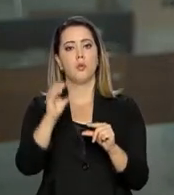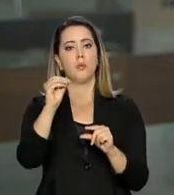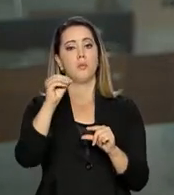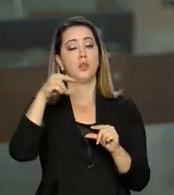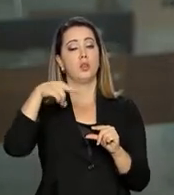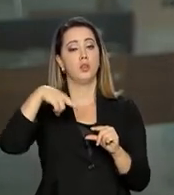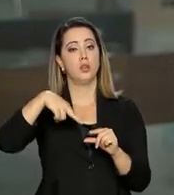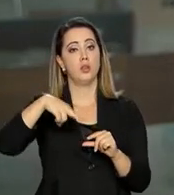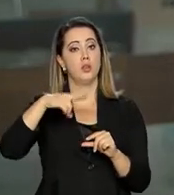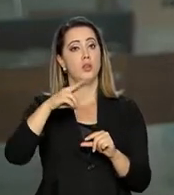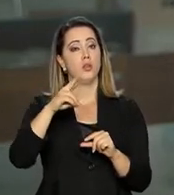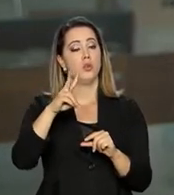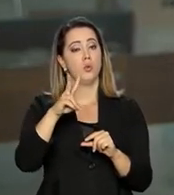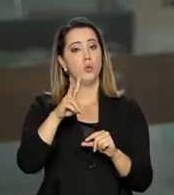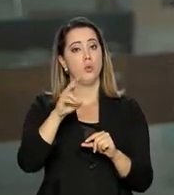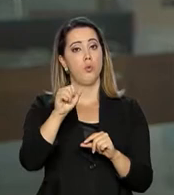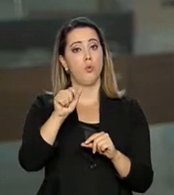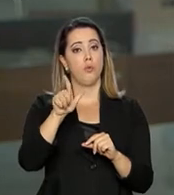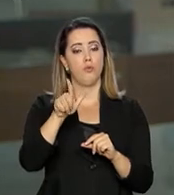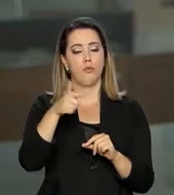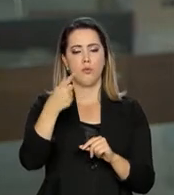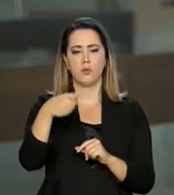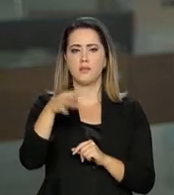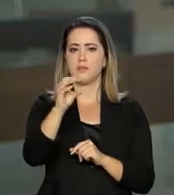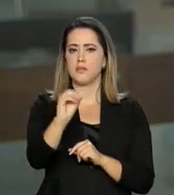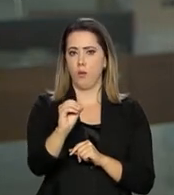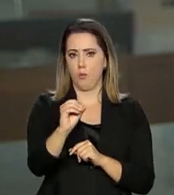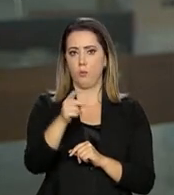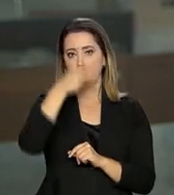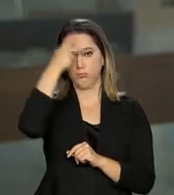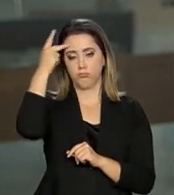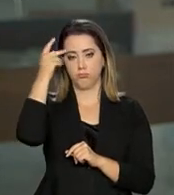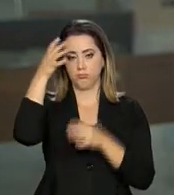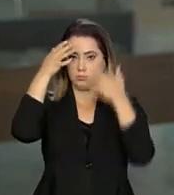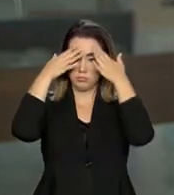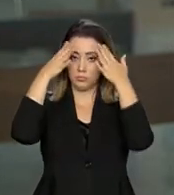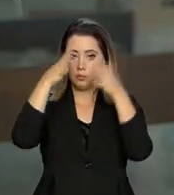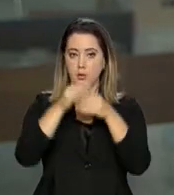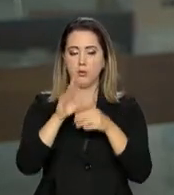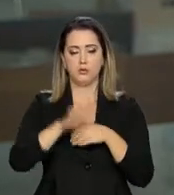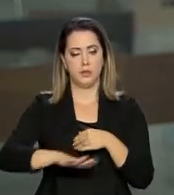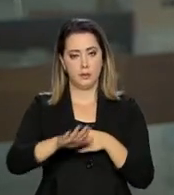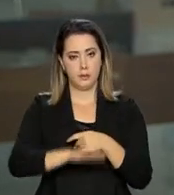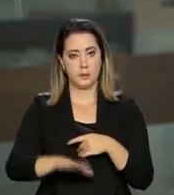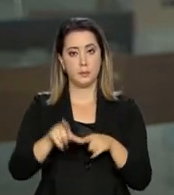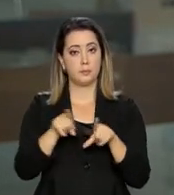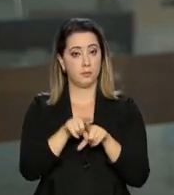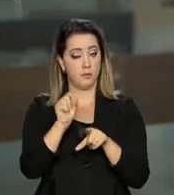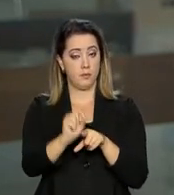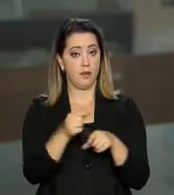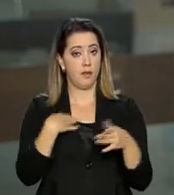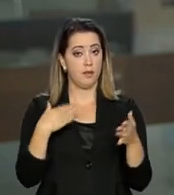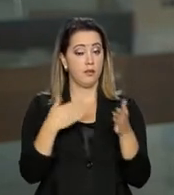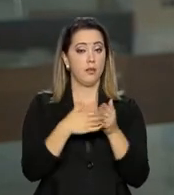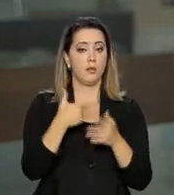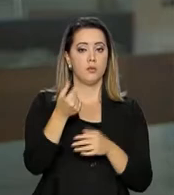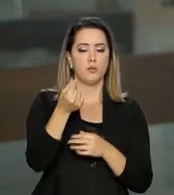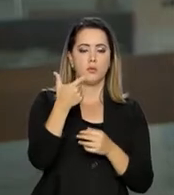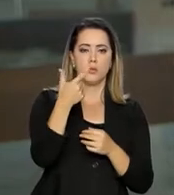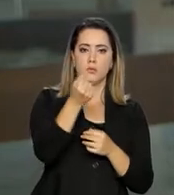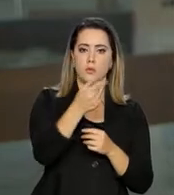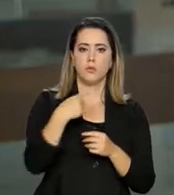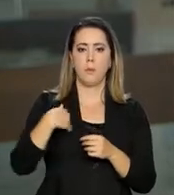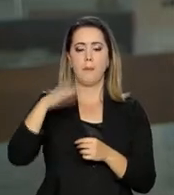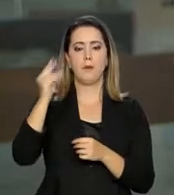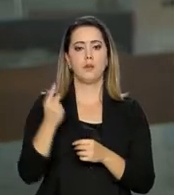com microcefalia além de menor reação adversa até 2022 o ministério da saúde vai investir mais de um milhão